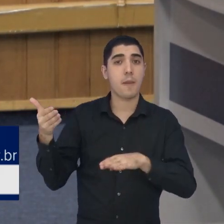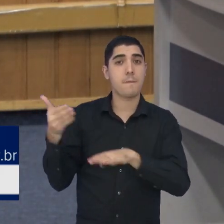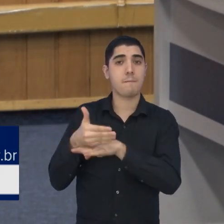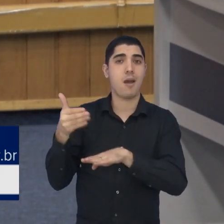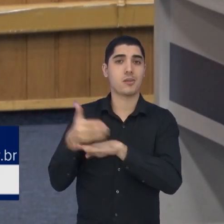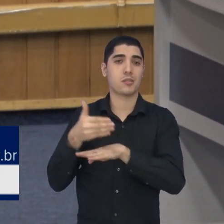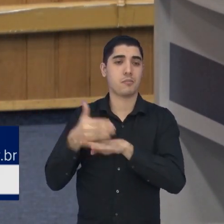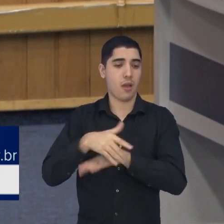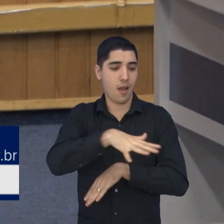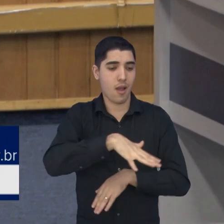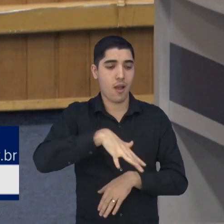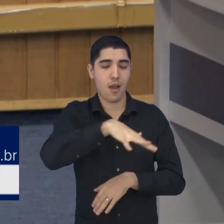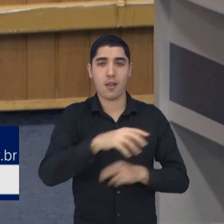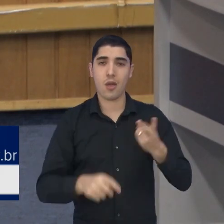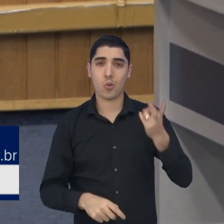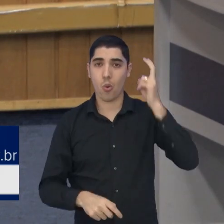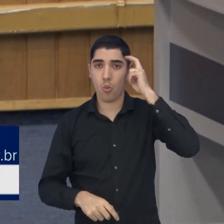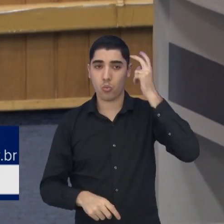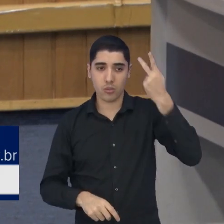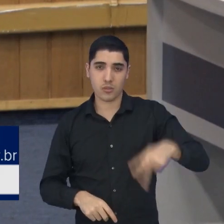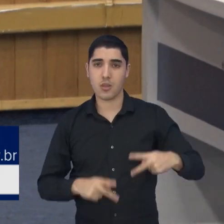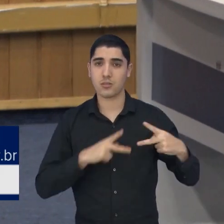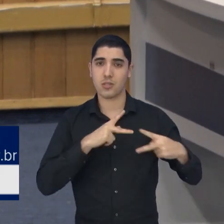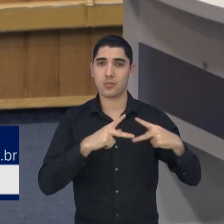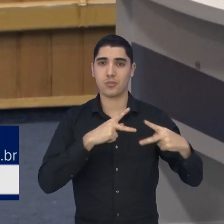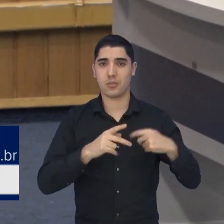na área cultural da nossa cidade.